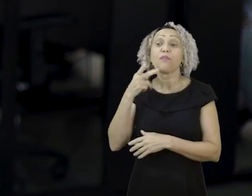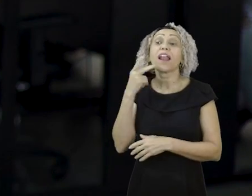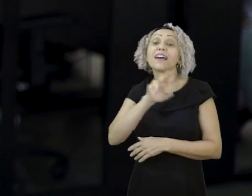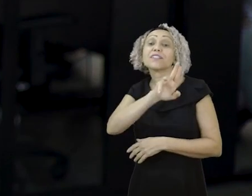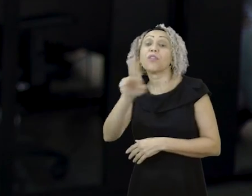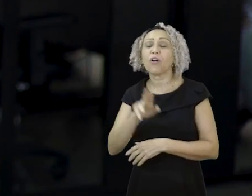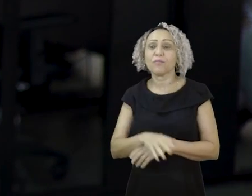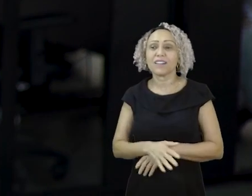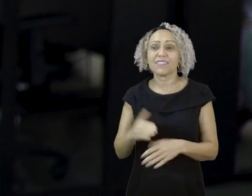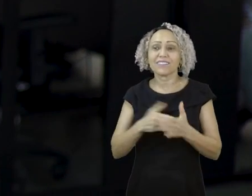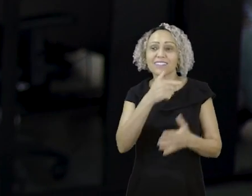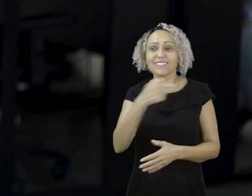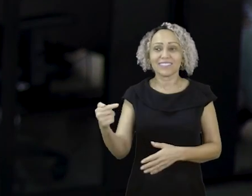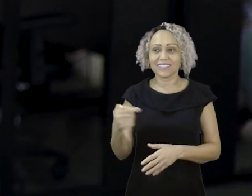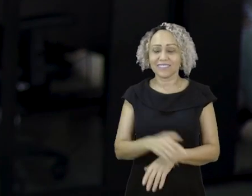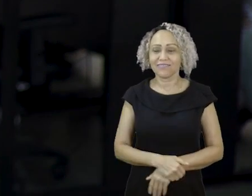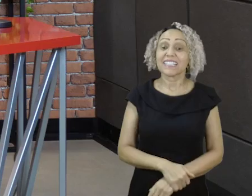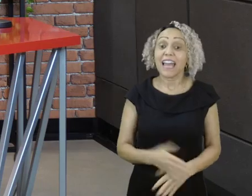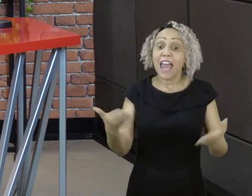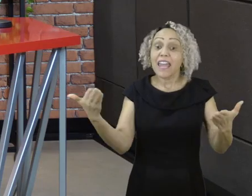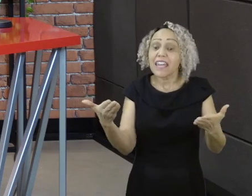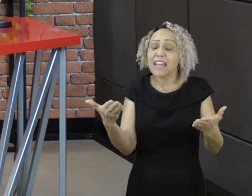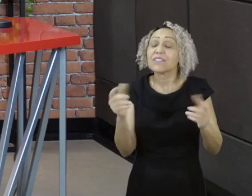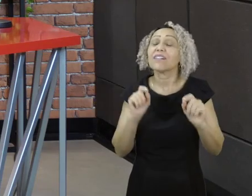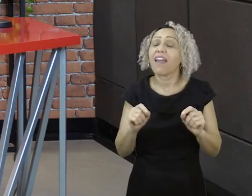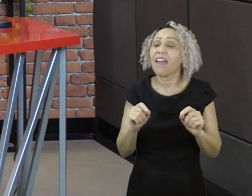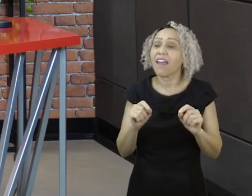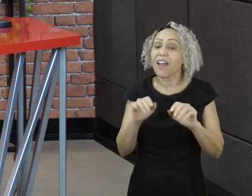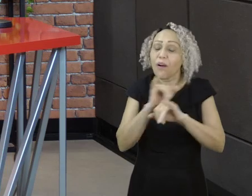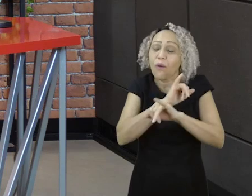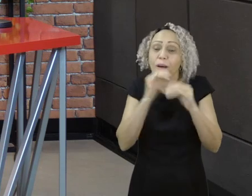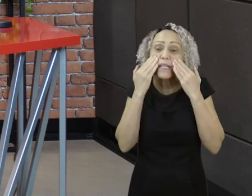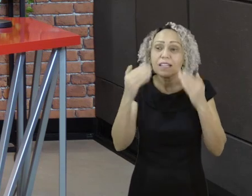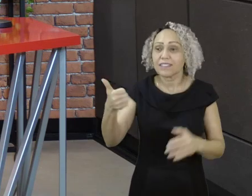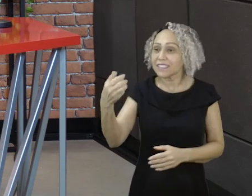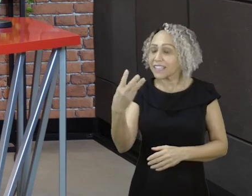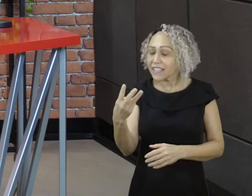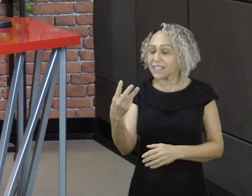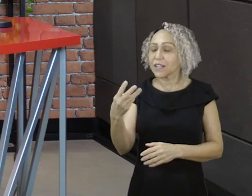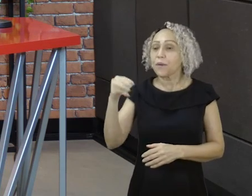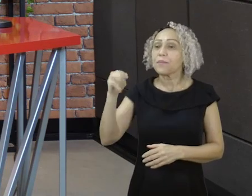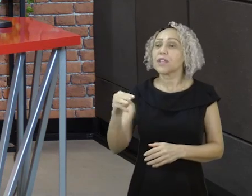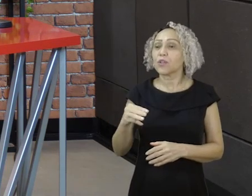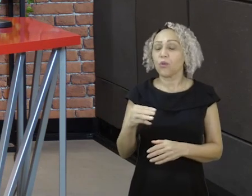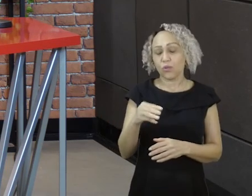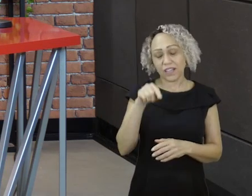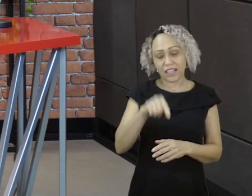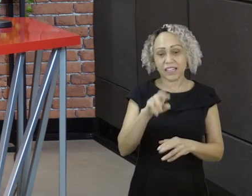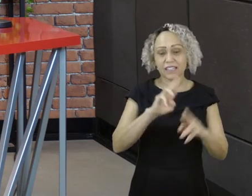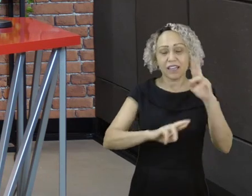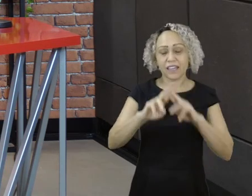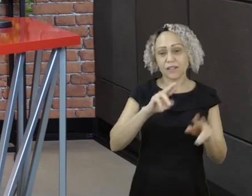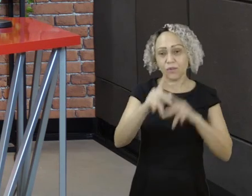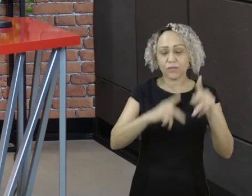por aqui. Bom final de semana, companheirada! E esse foi mais um 13 Minutos com os destaques dos últimos dias na Rede Povo